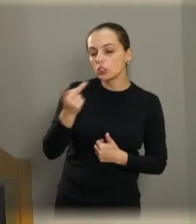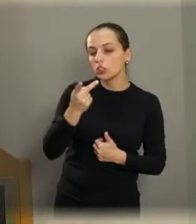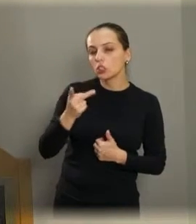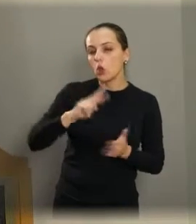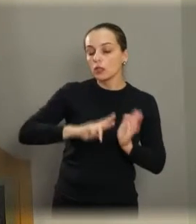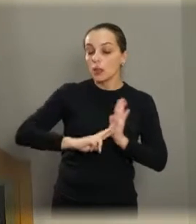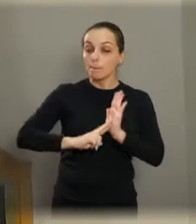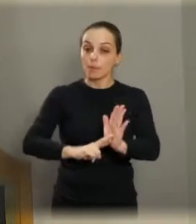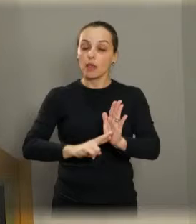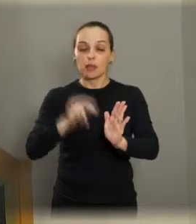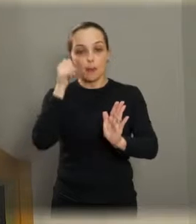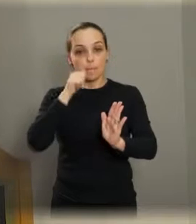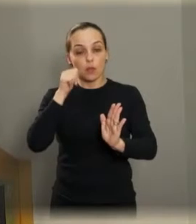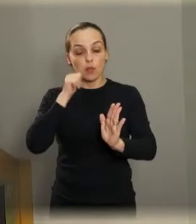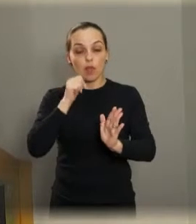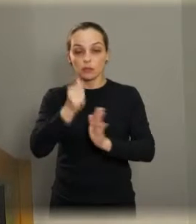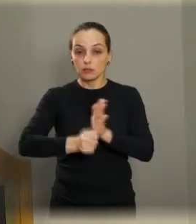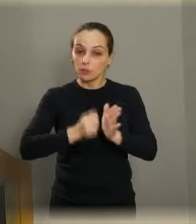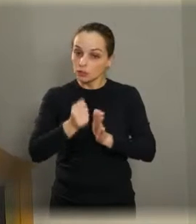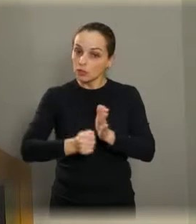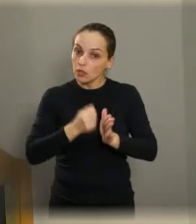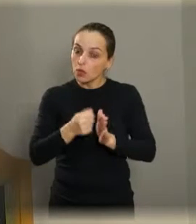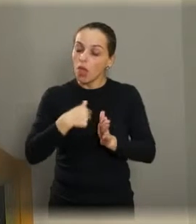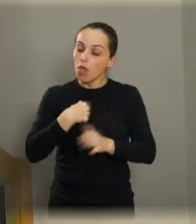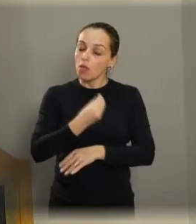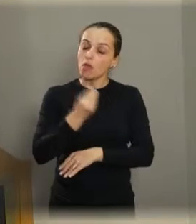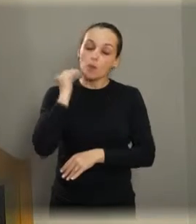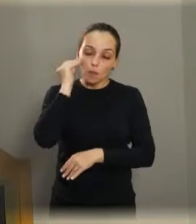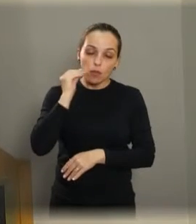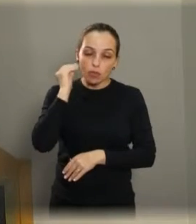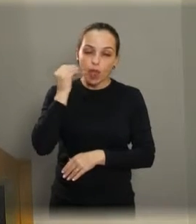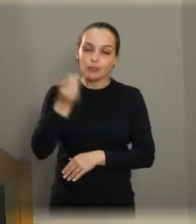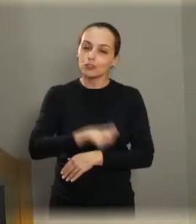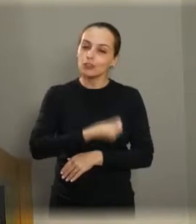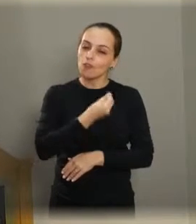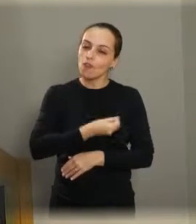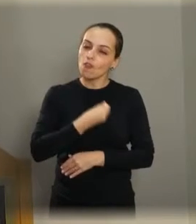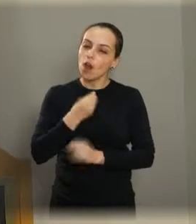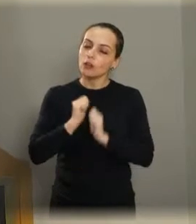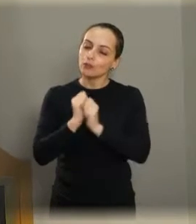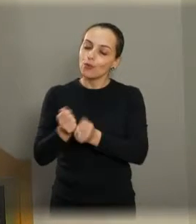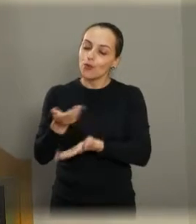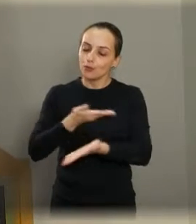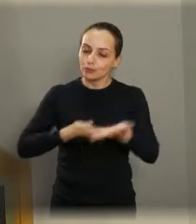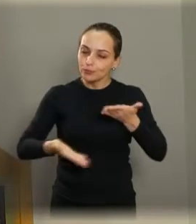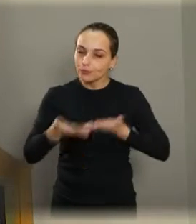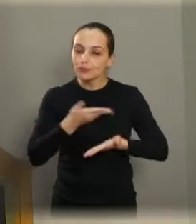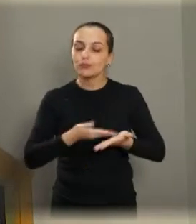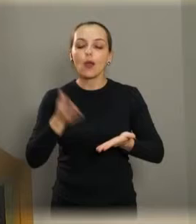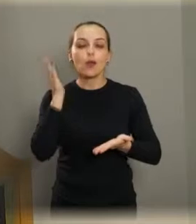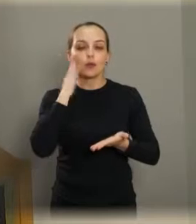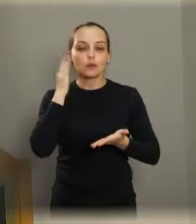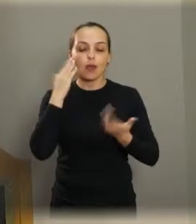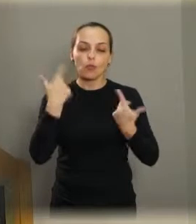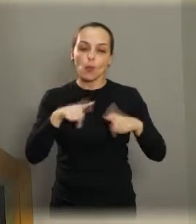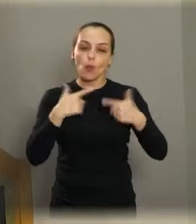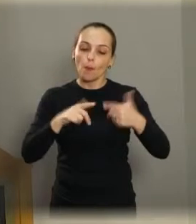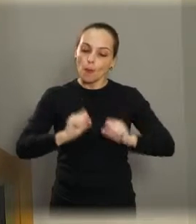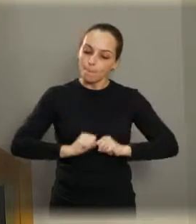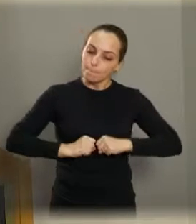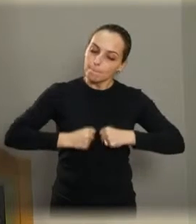mulheres Araraquara eu tenho a oportunidade de conviver com vocês sei o quanto vocês têm se esforçado e dedicado